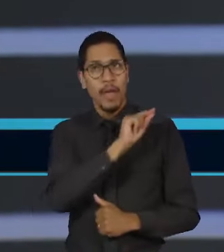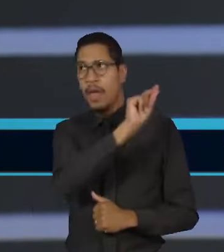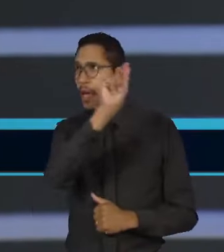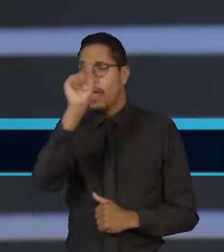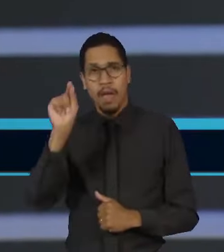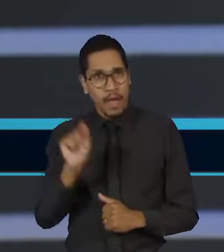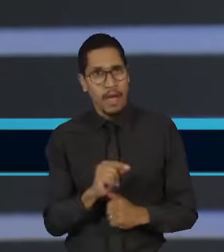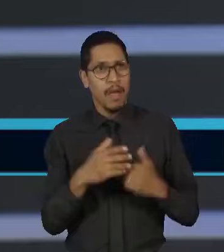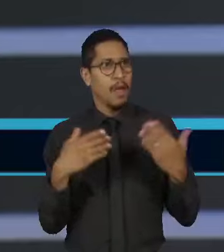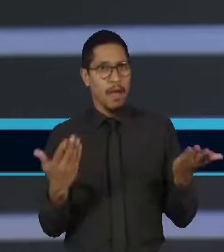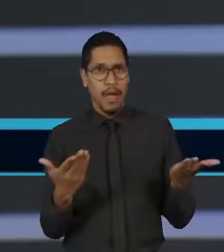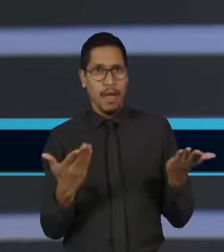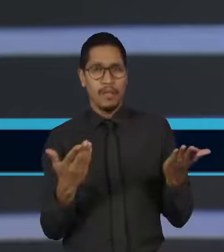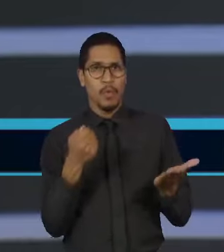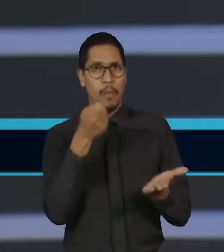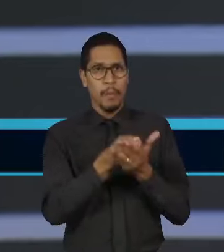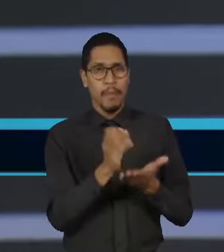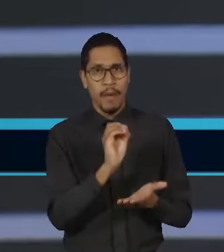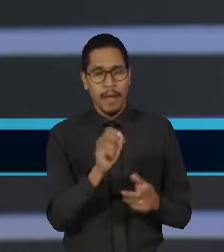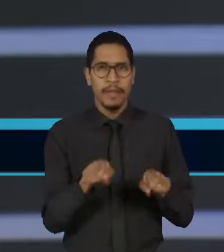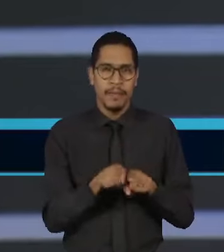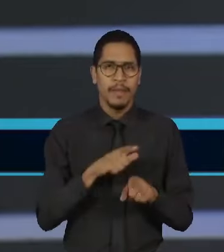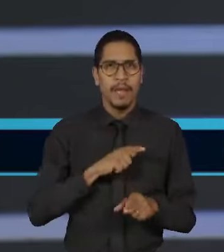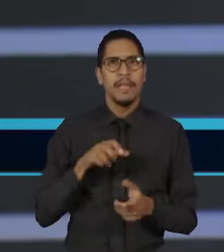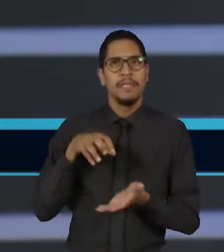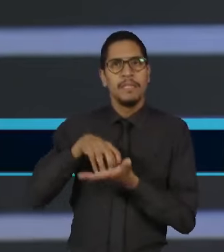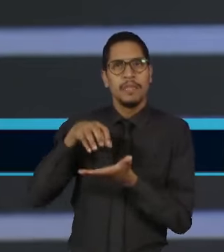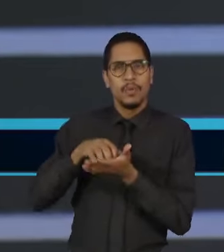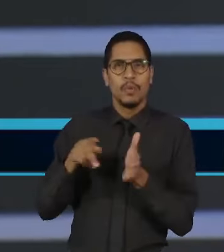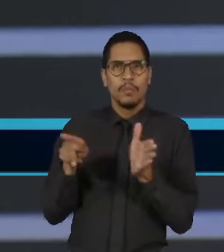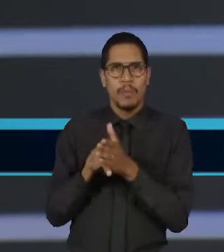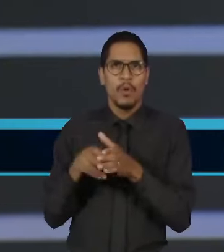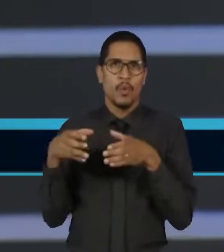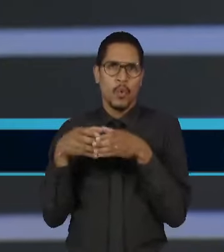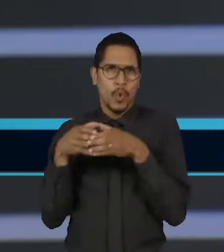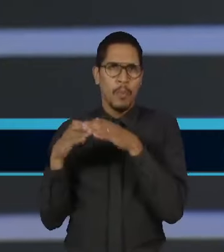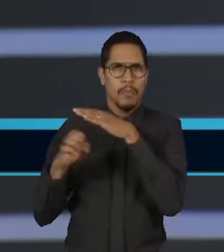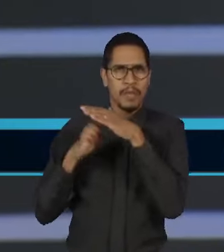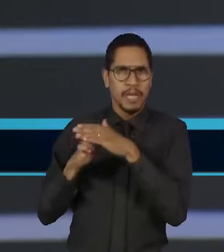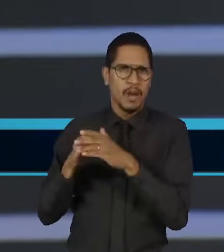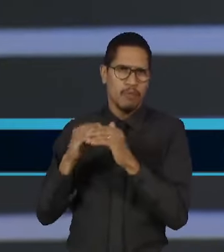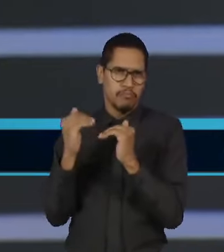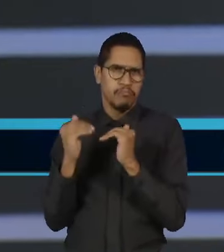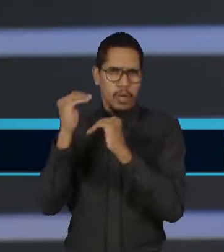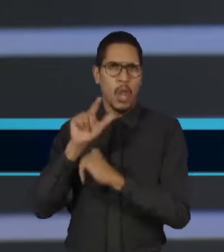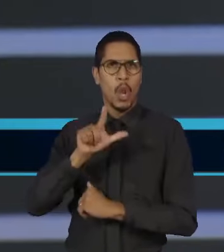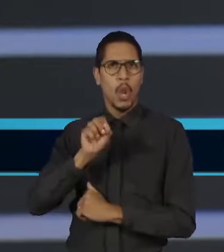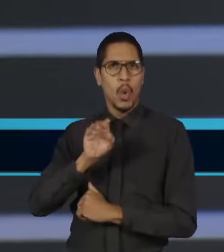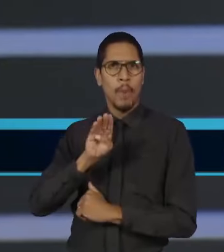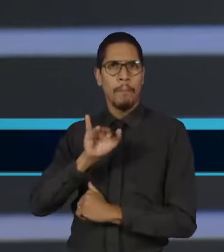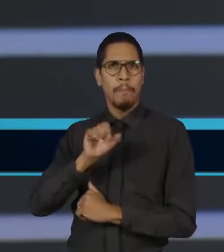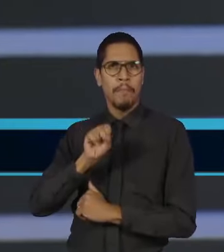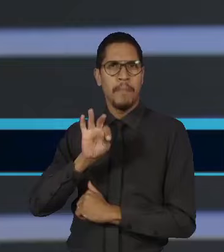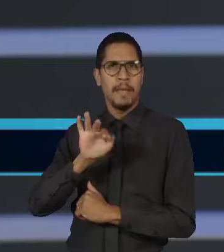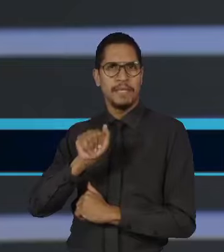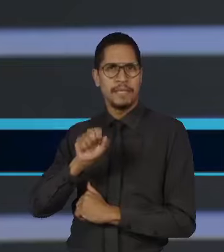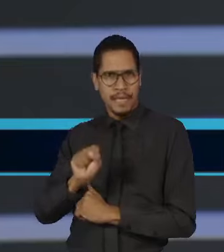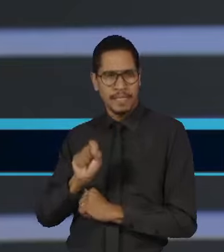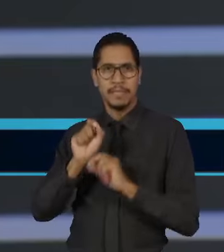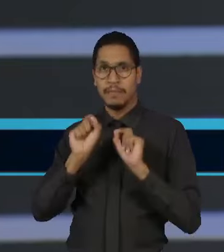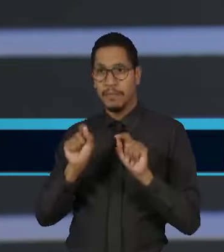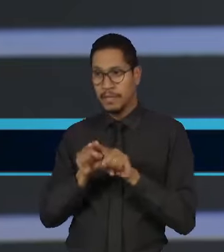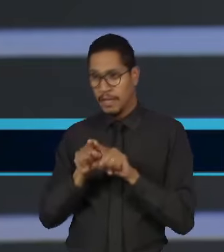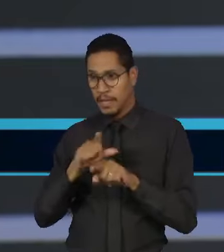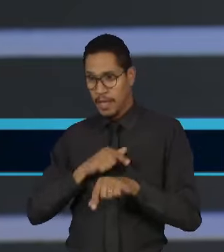problemas abdicou para setores lobistas lobistas são grupos de pressão de interesses antire republicanos que estão em Brasília e consegue